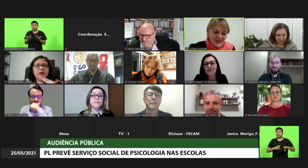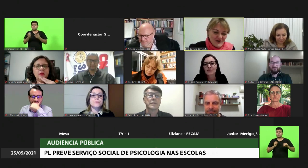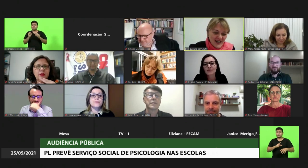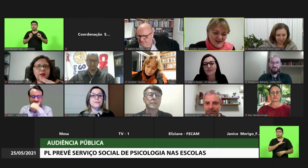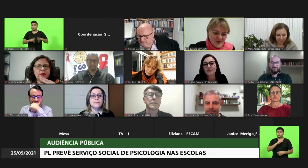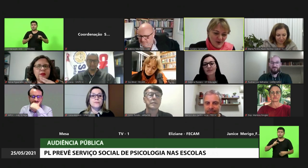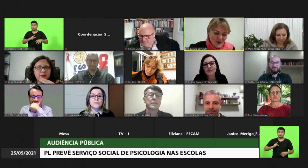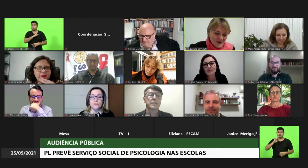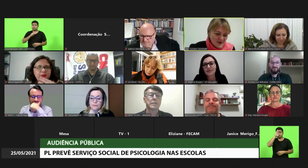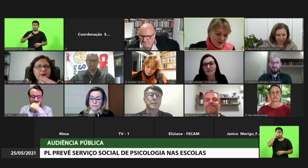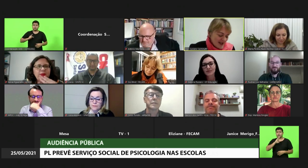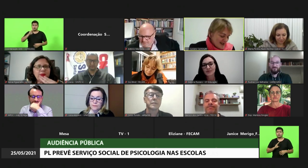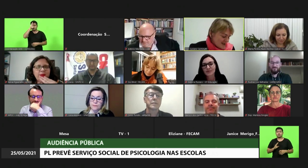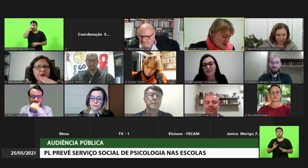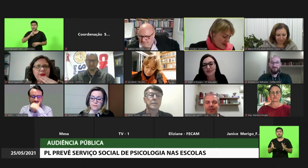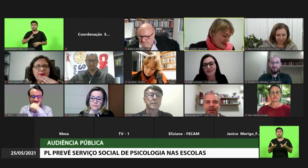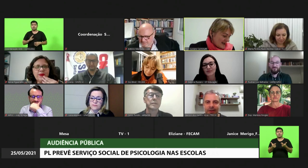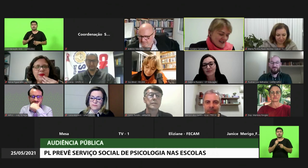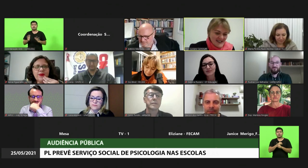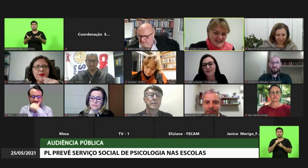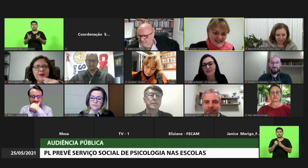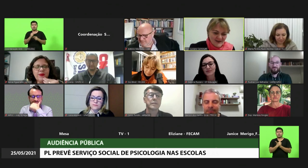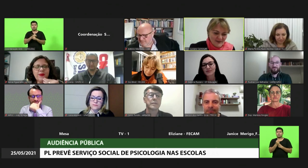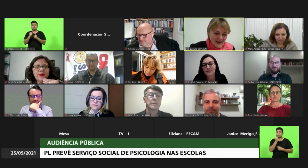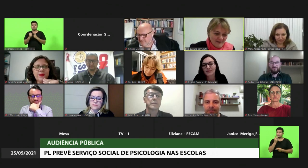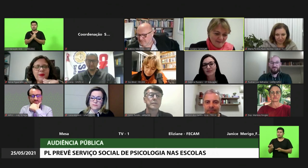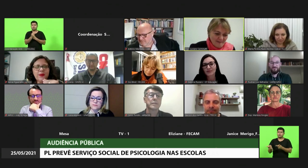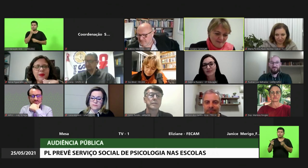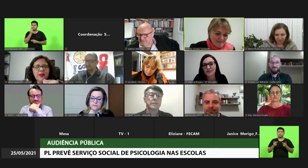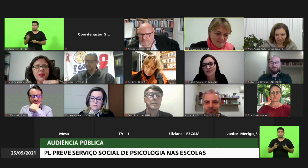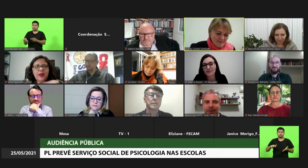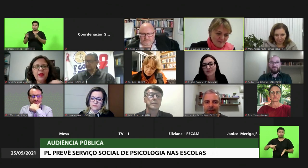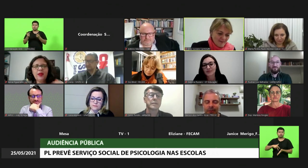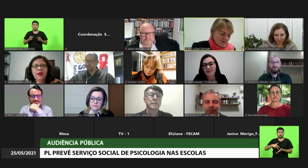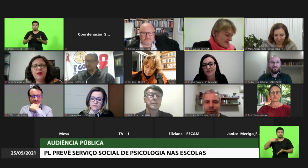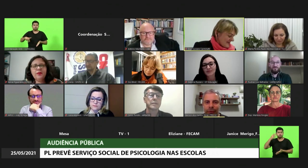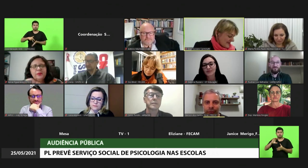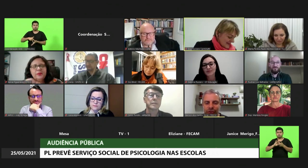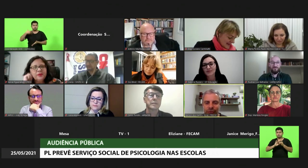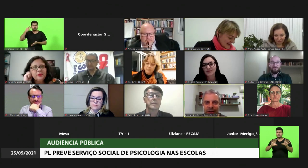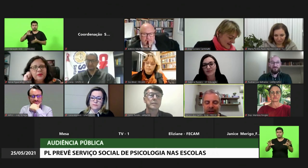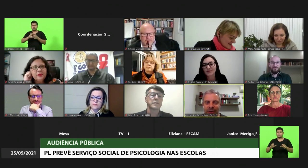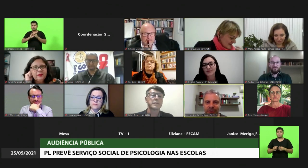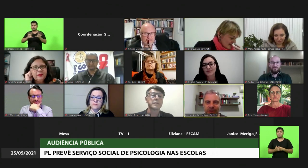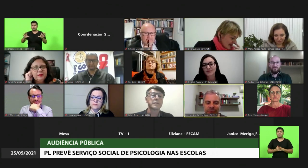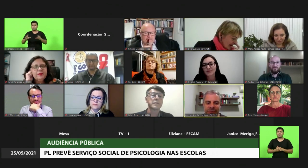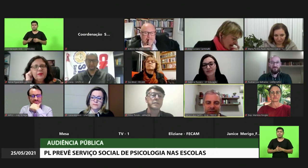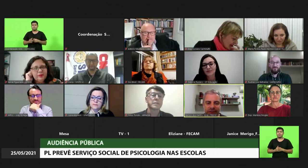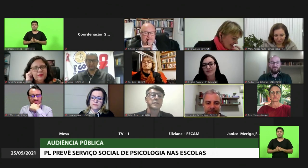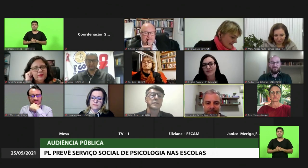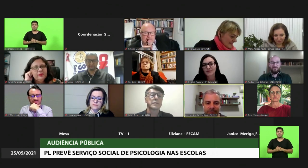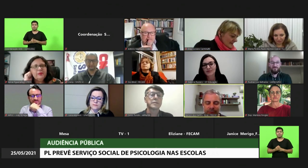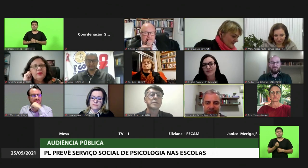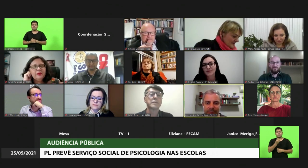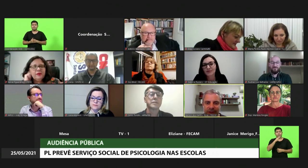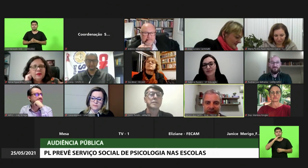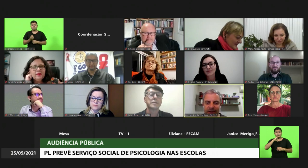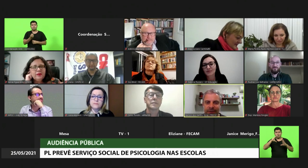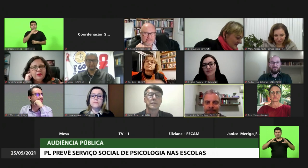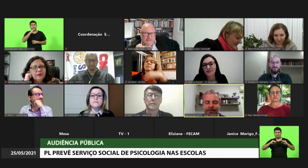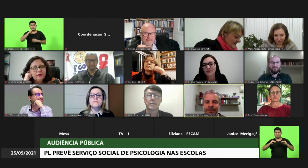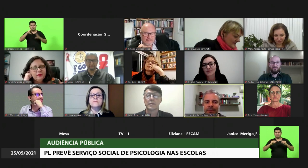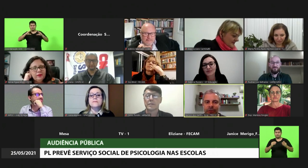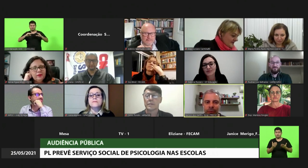social. Bem-vindo, Gerson, conosco. Sua manifestação também. Boa noite, obrigado, deputada Luciane,